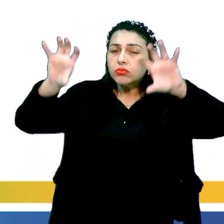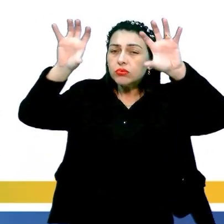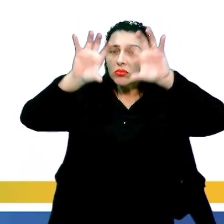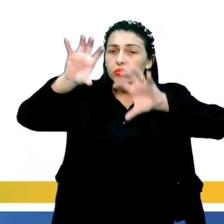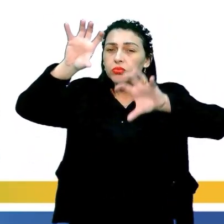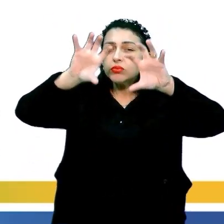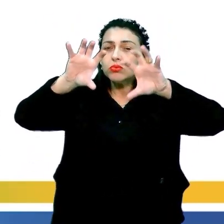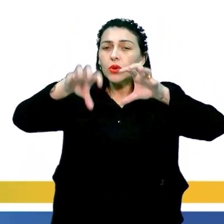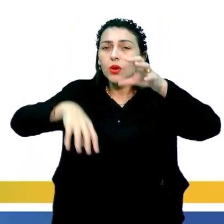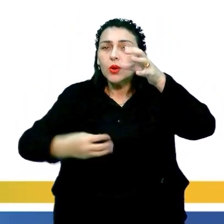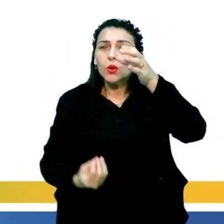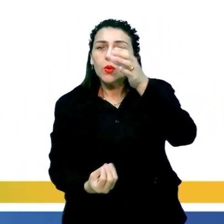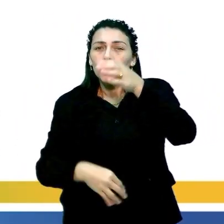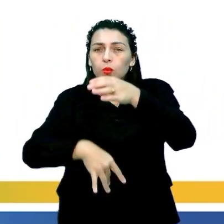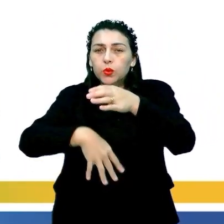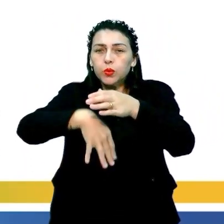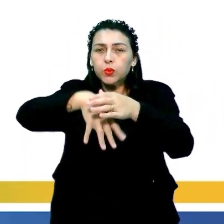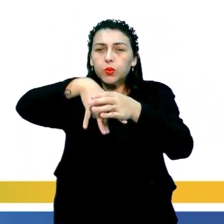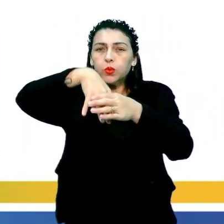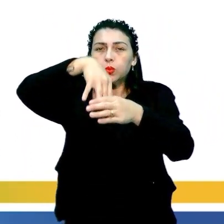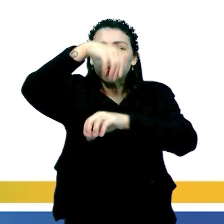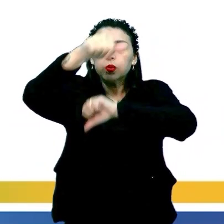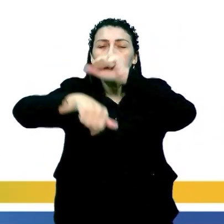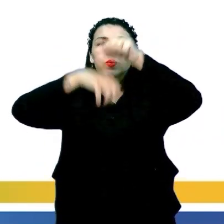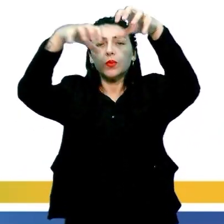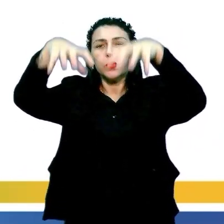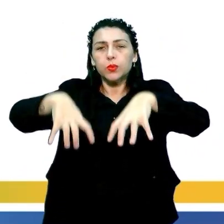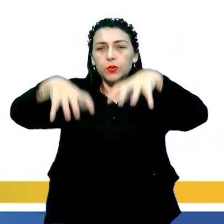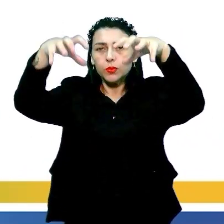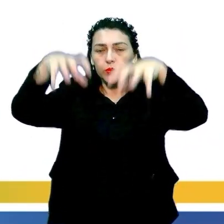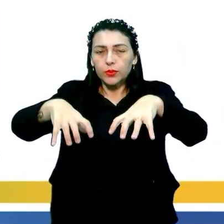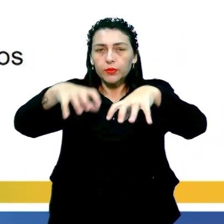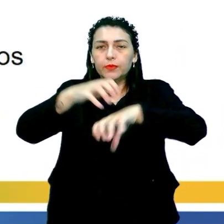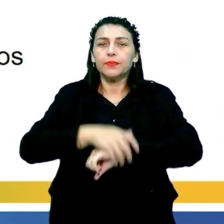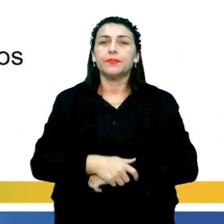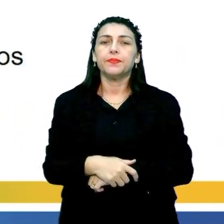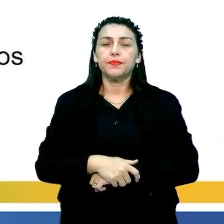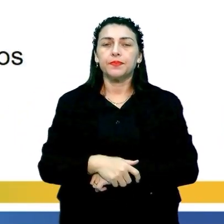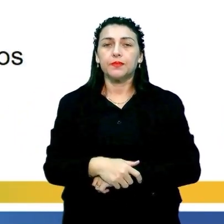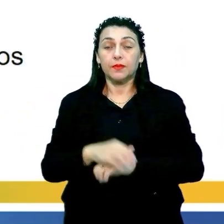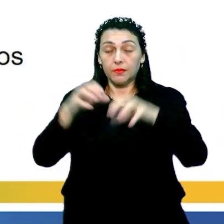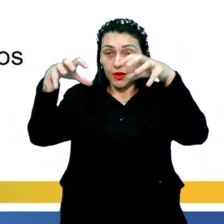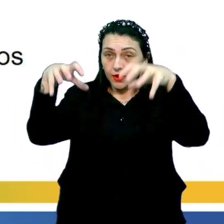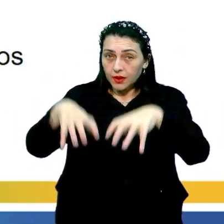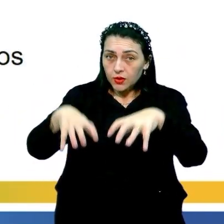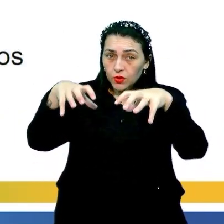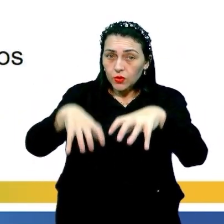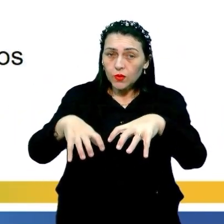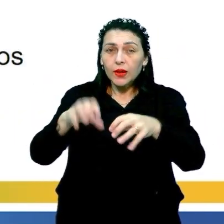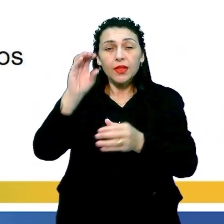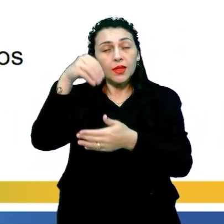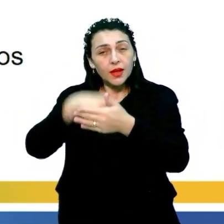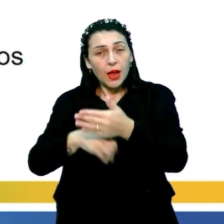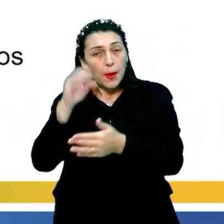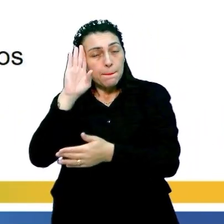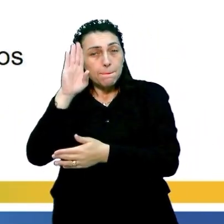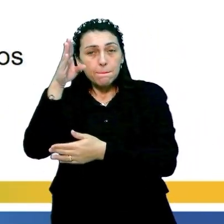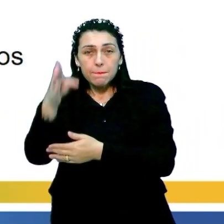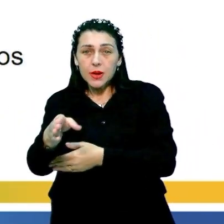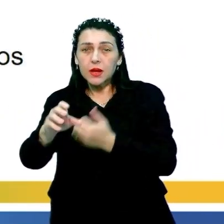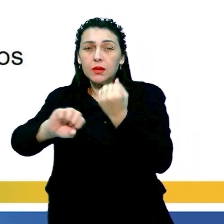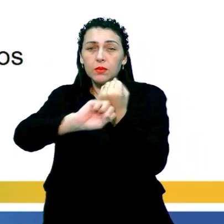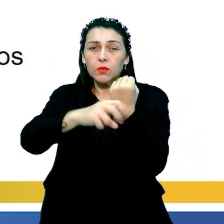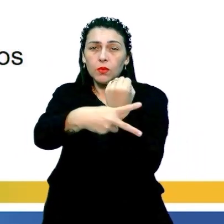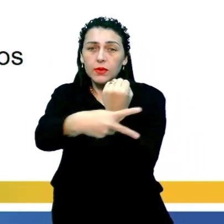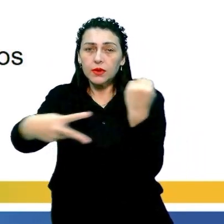ácida caindo aí no nosso planetinha Terra, tá? Essas chuvas ácidas, dentre as principais